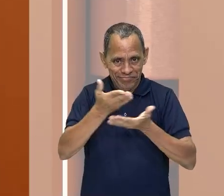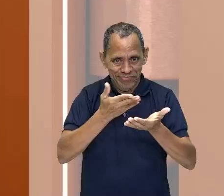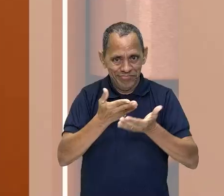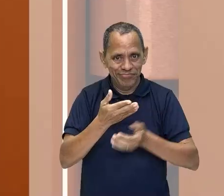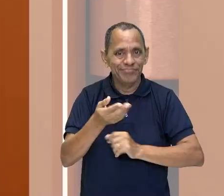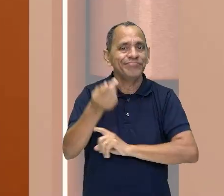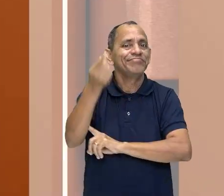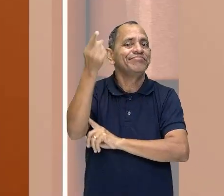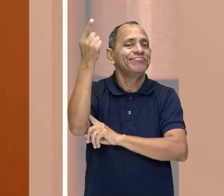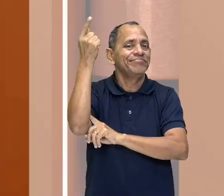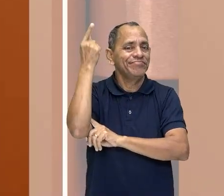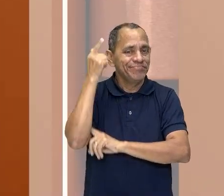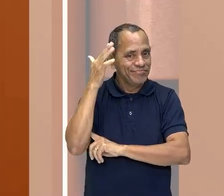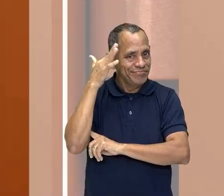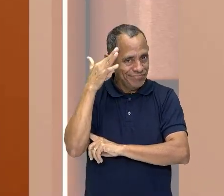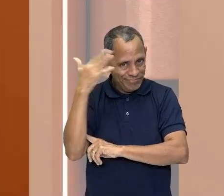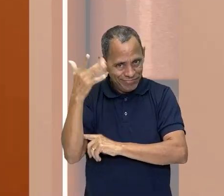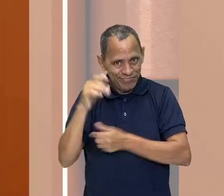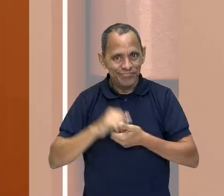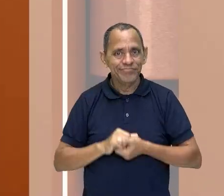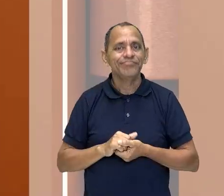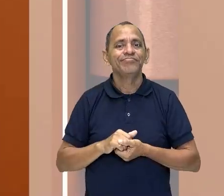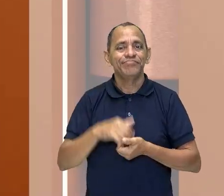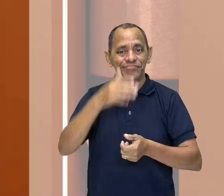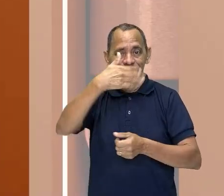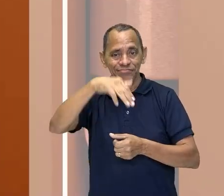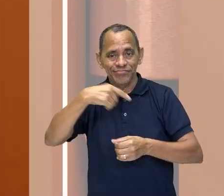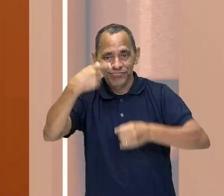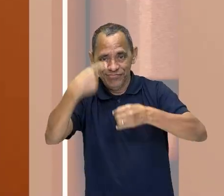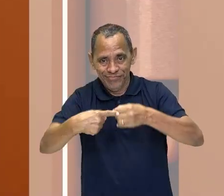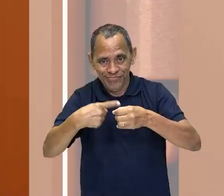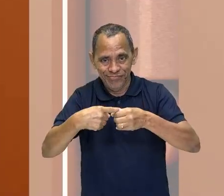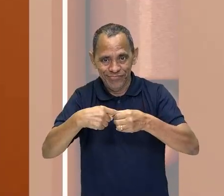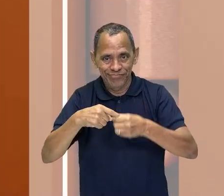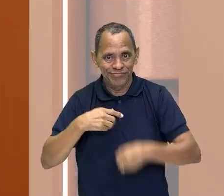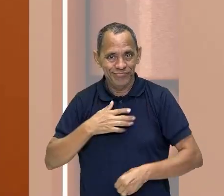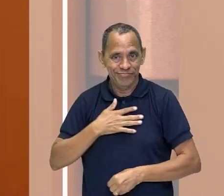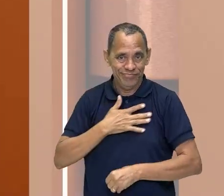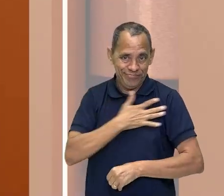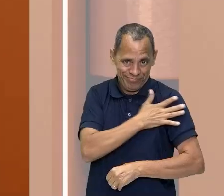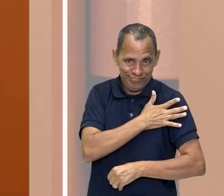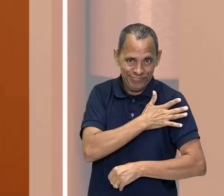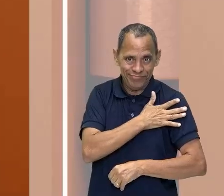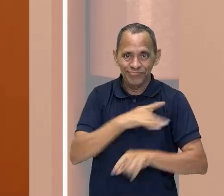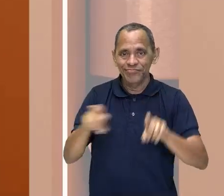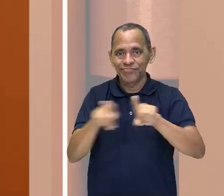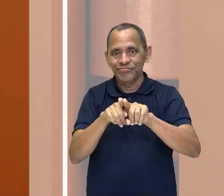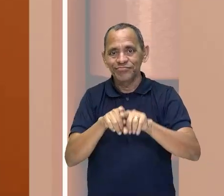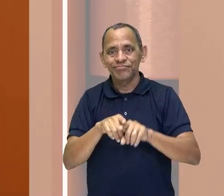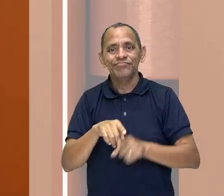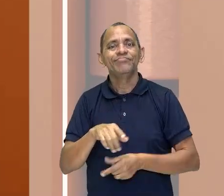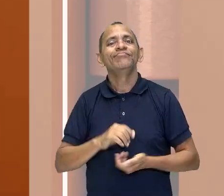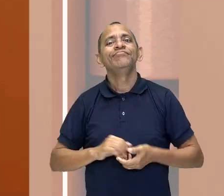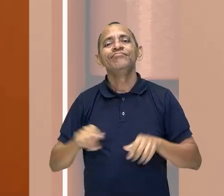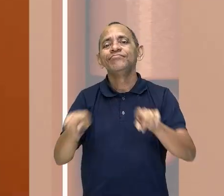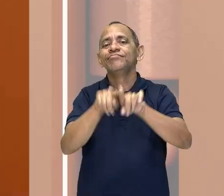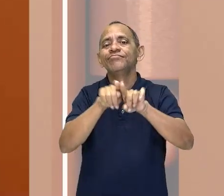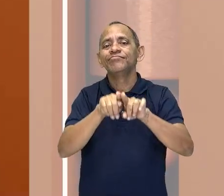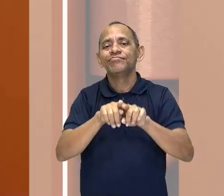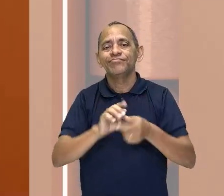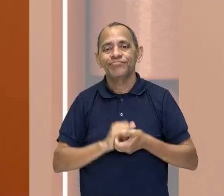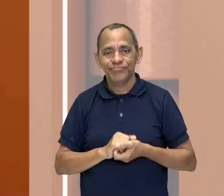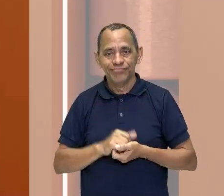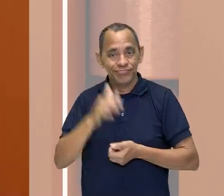tanto em esfera federal, estadual, como municipal ali, através do coronel, em relação ao governador.